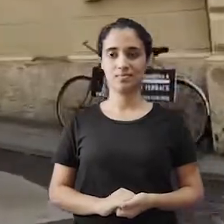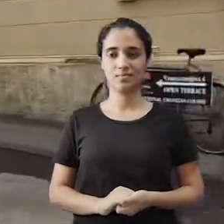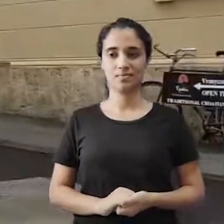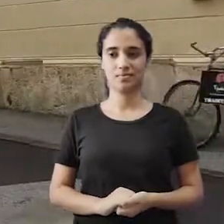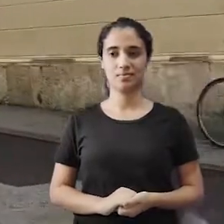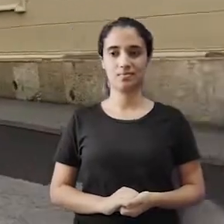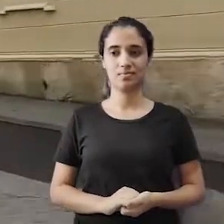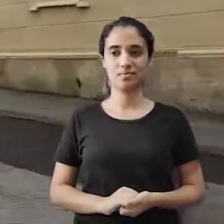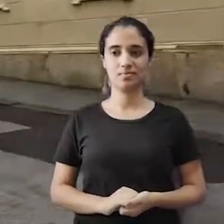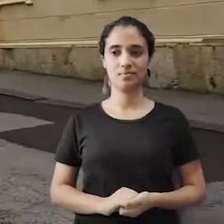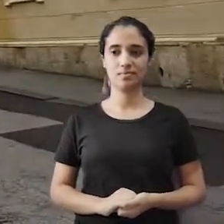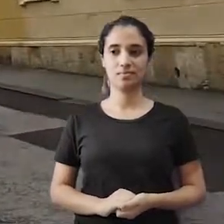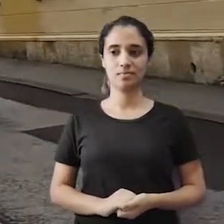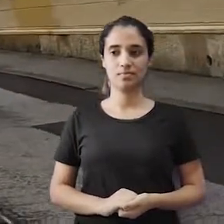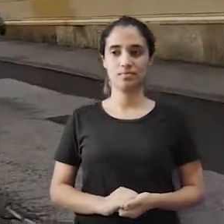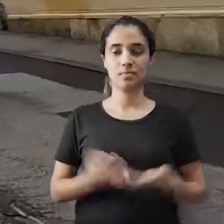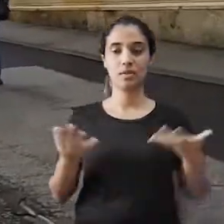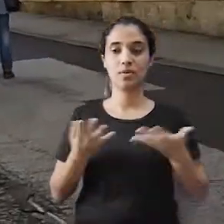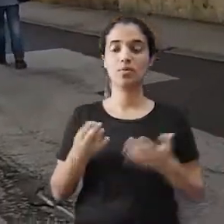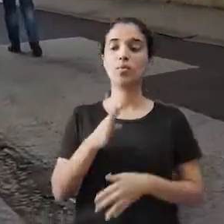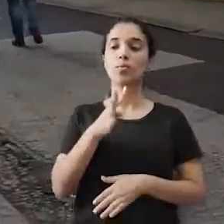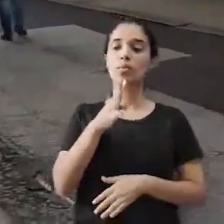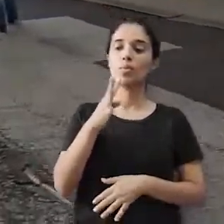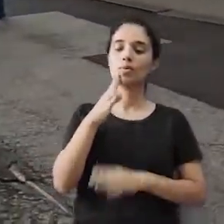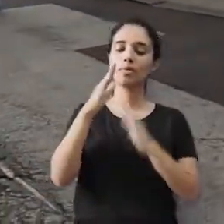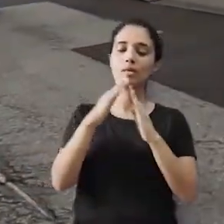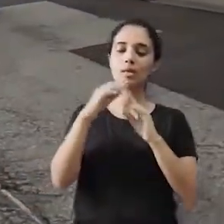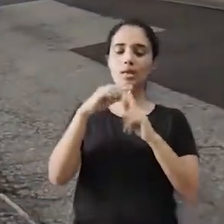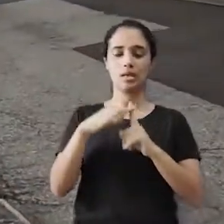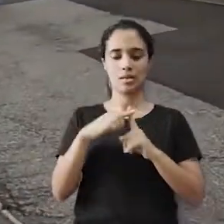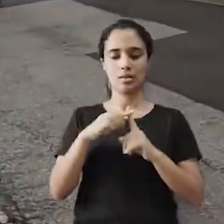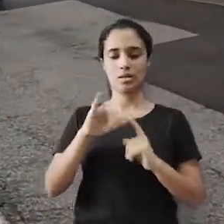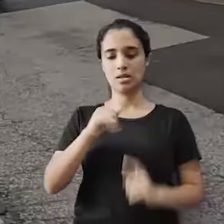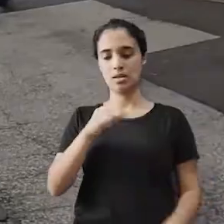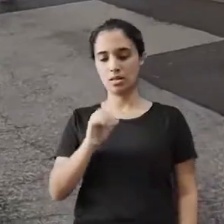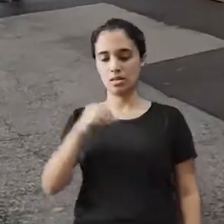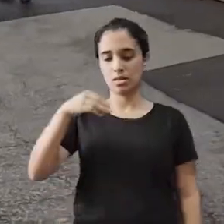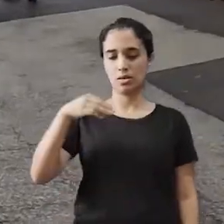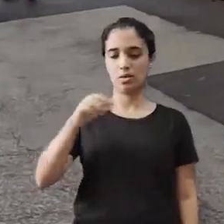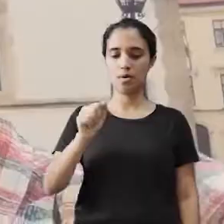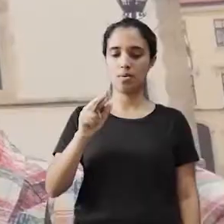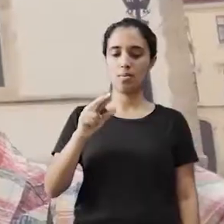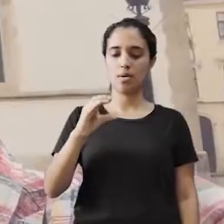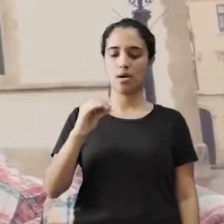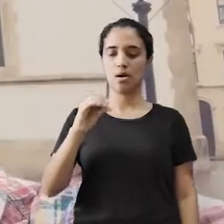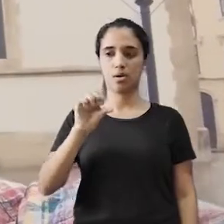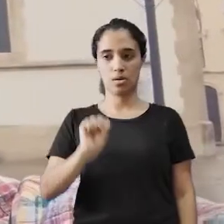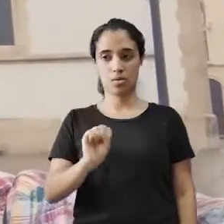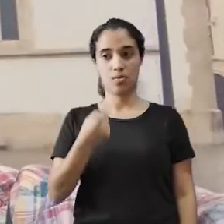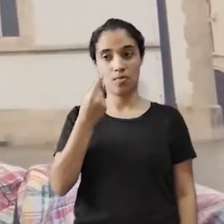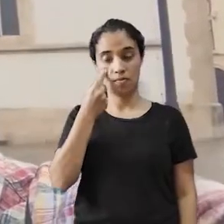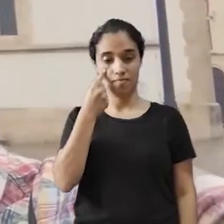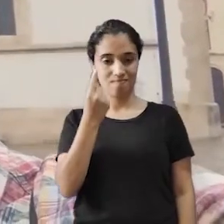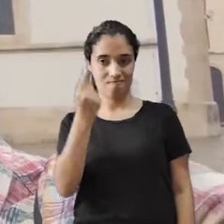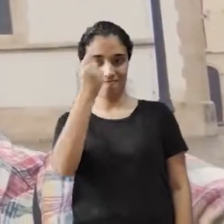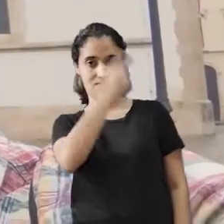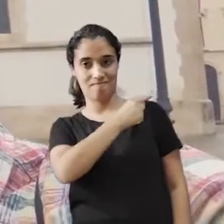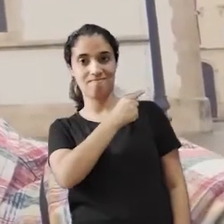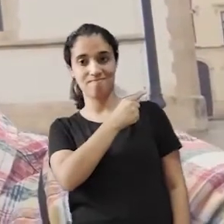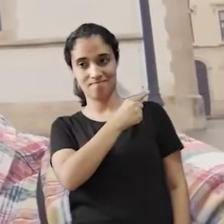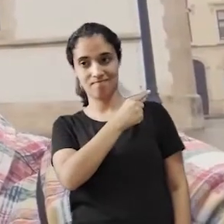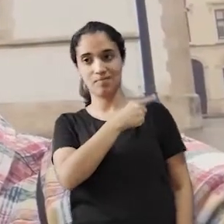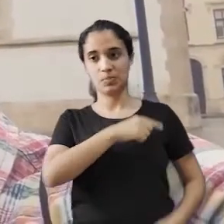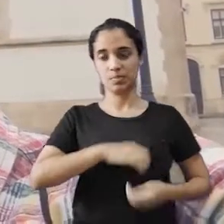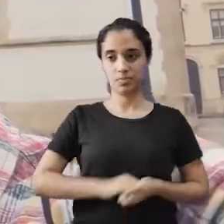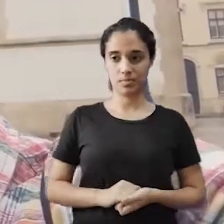Então agora vamos à igreja de São Marcos. Aqui, ó, atrás,